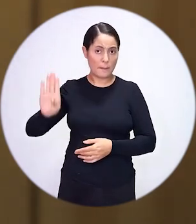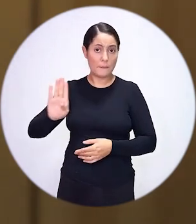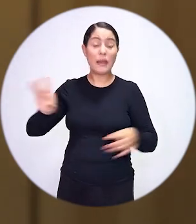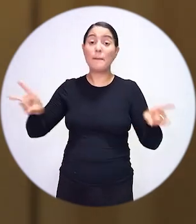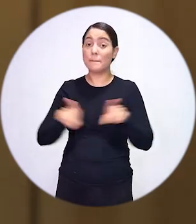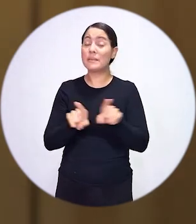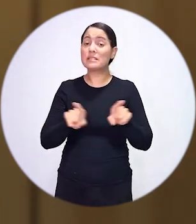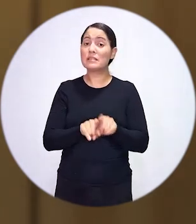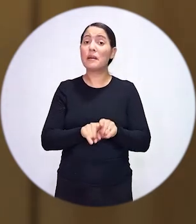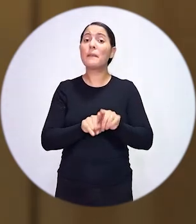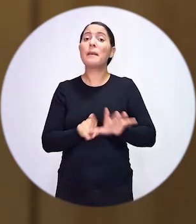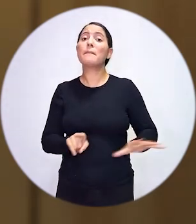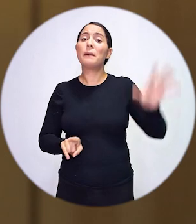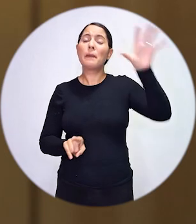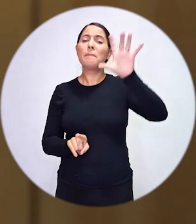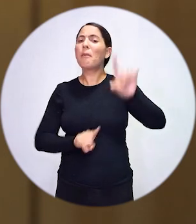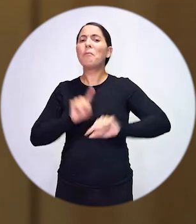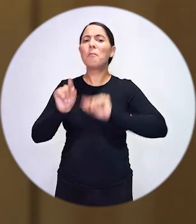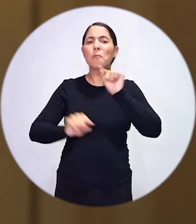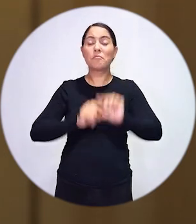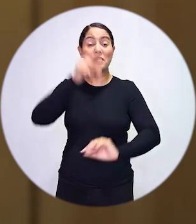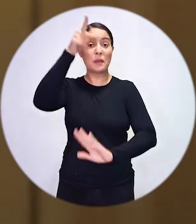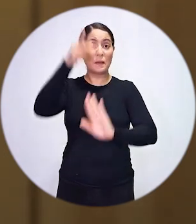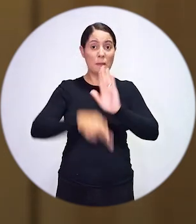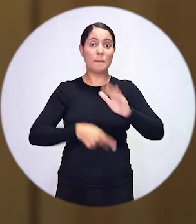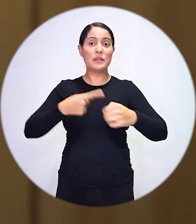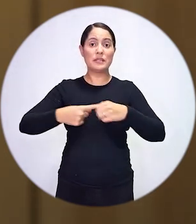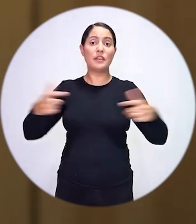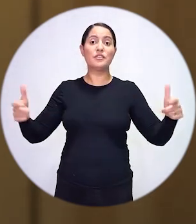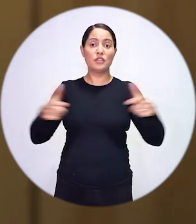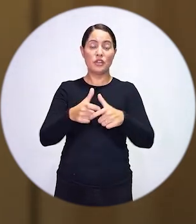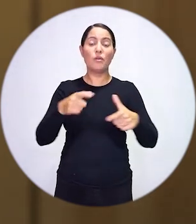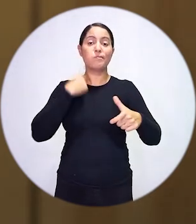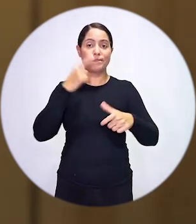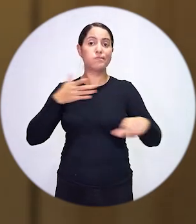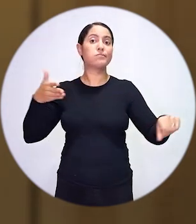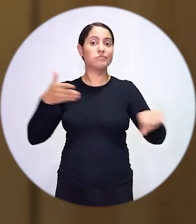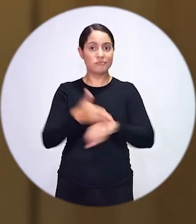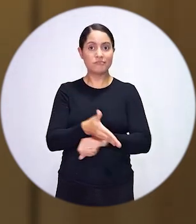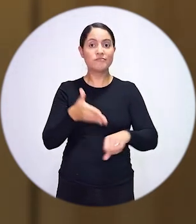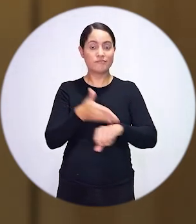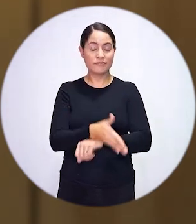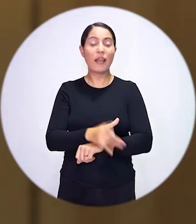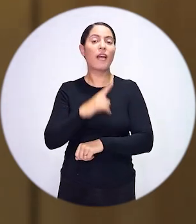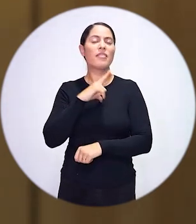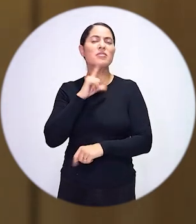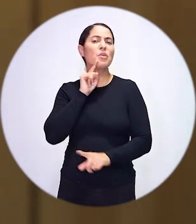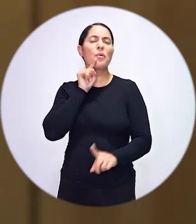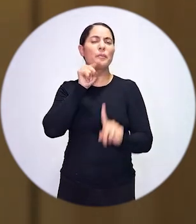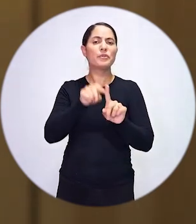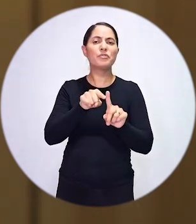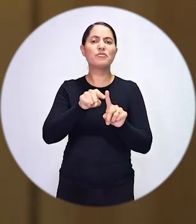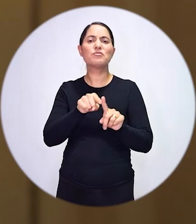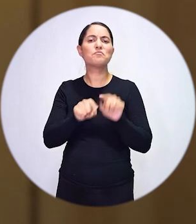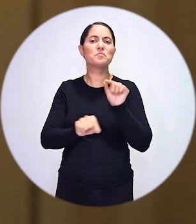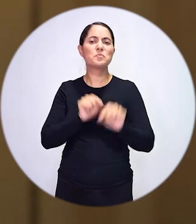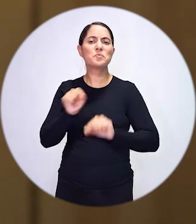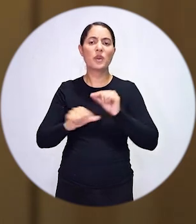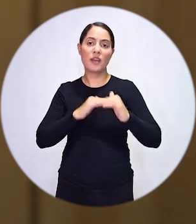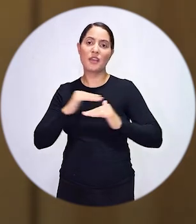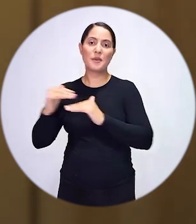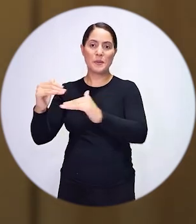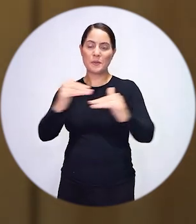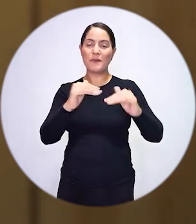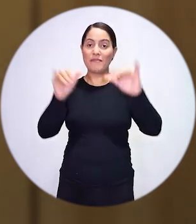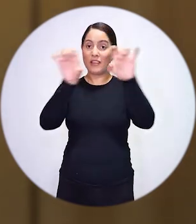às seccionais e subseções de todo o país, o Plano Nacional de Interiorização da Advocacia tem o objetivo de promover